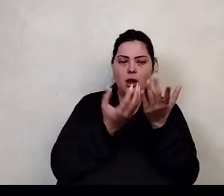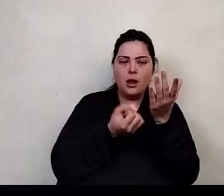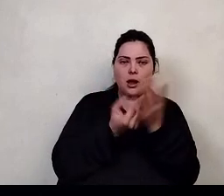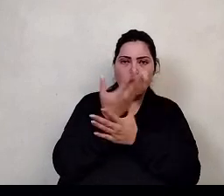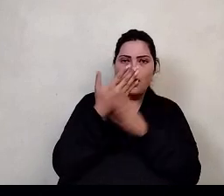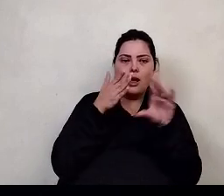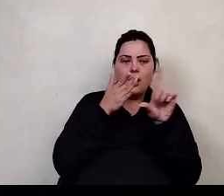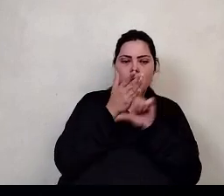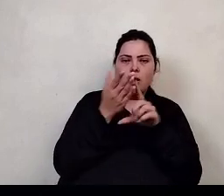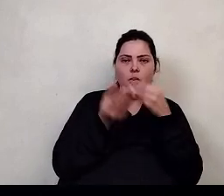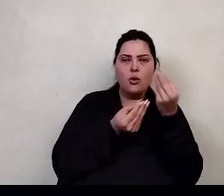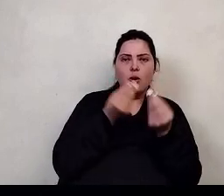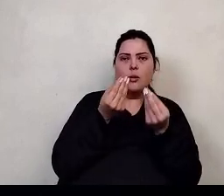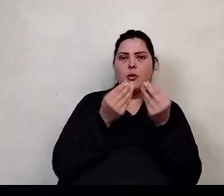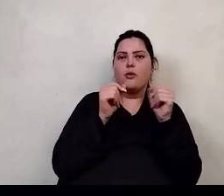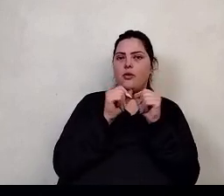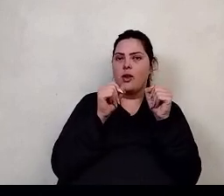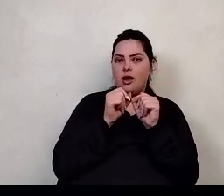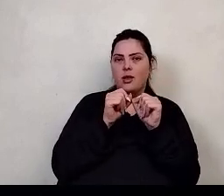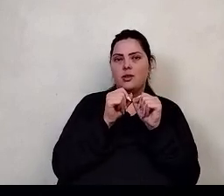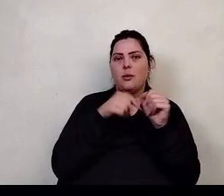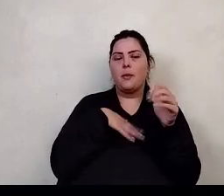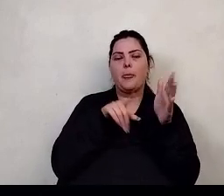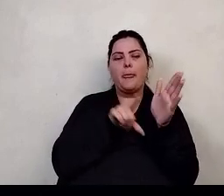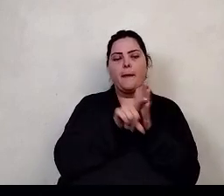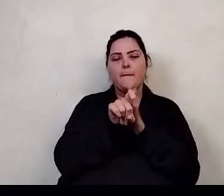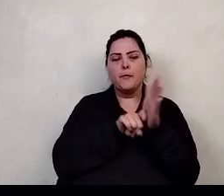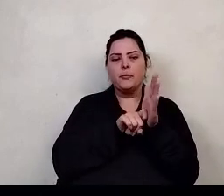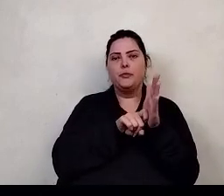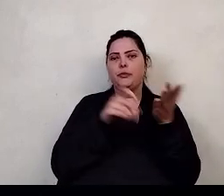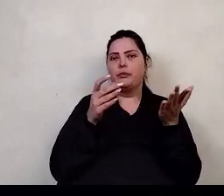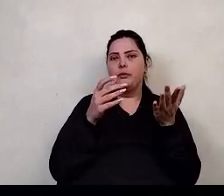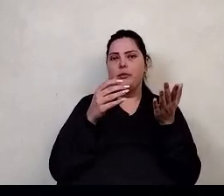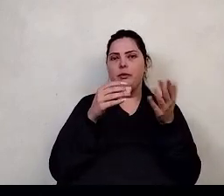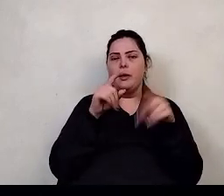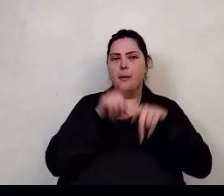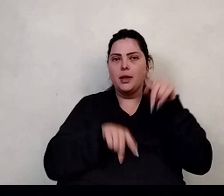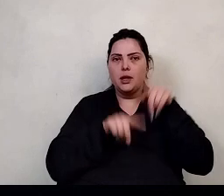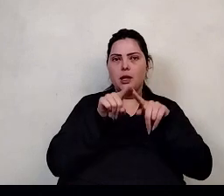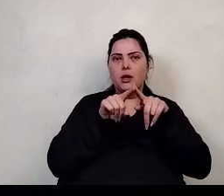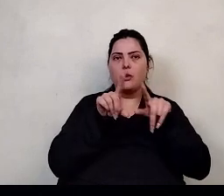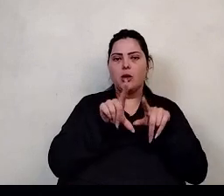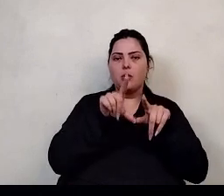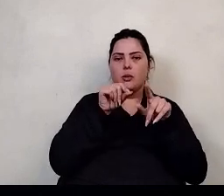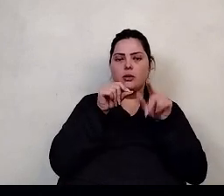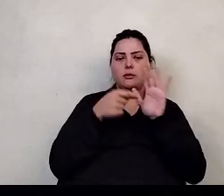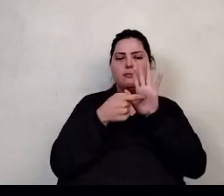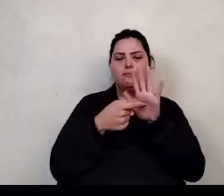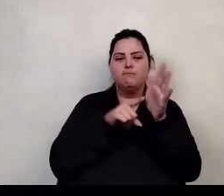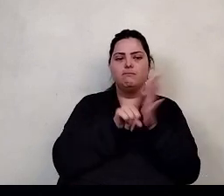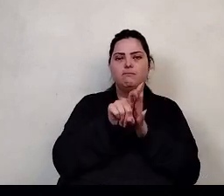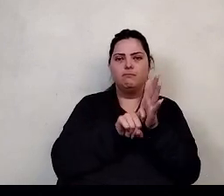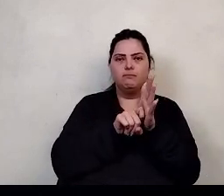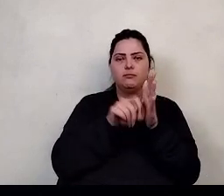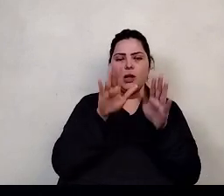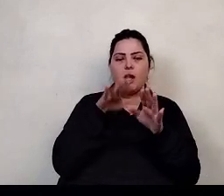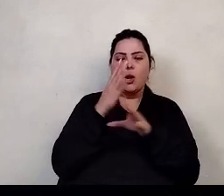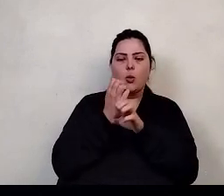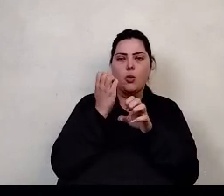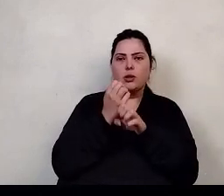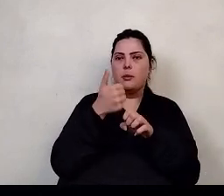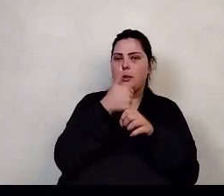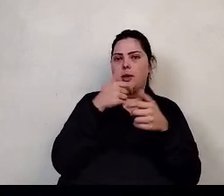cima da criação de contas. A minha funcionalidade é meu componente. Aquilo que eu exponho de funções em cima da parte de contas é os primeiros testes que eu tenho que